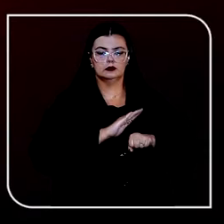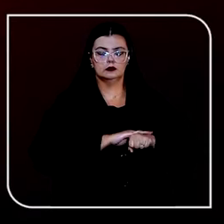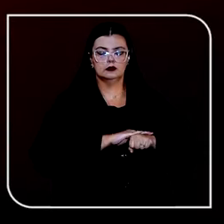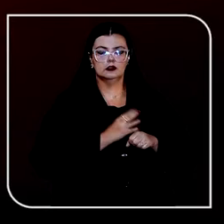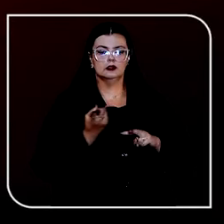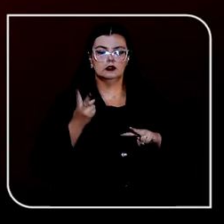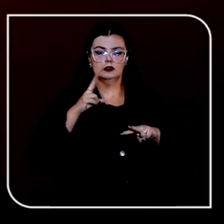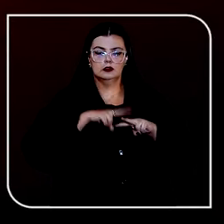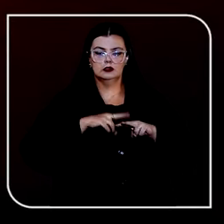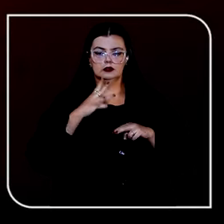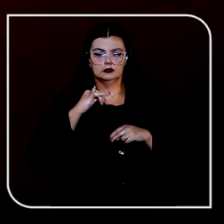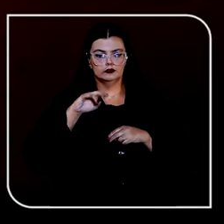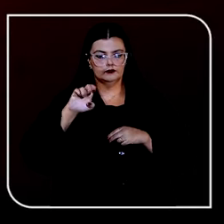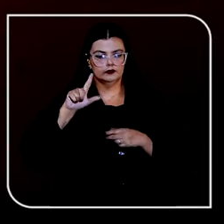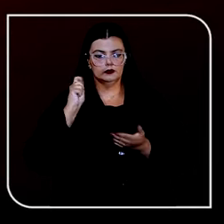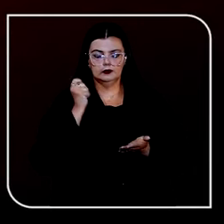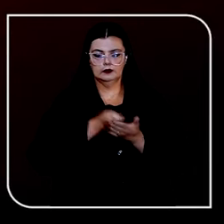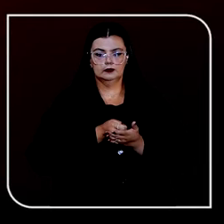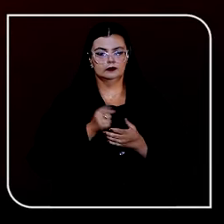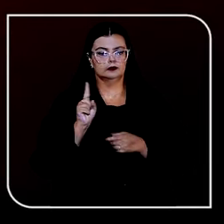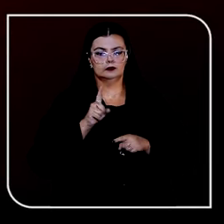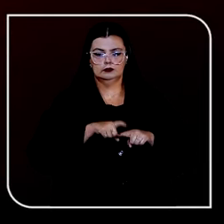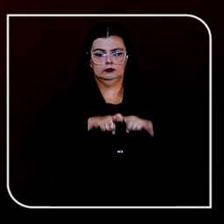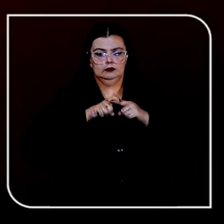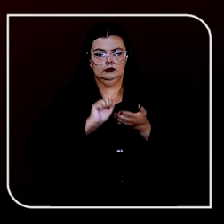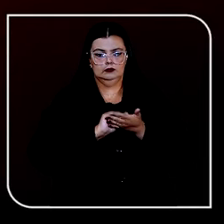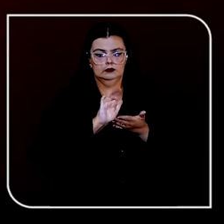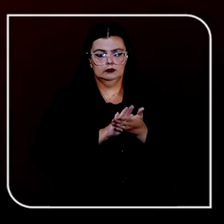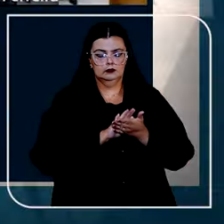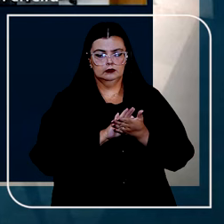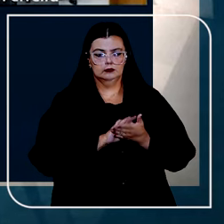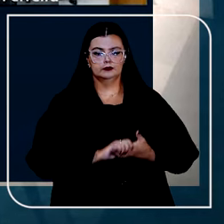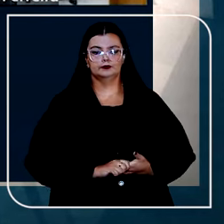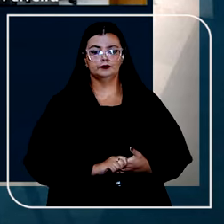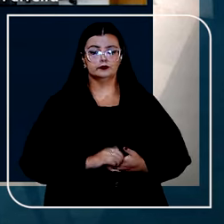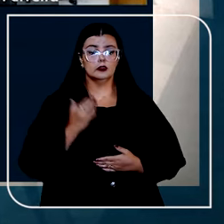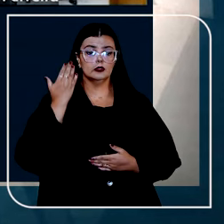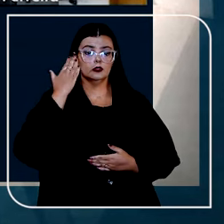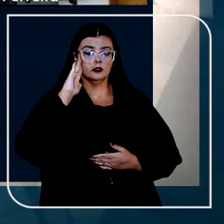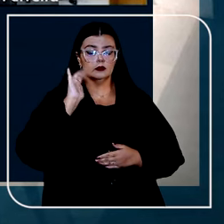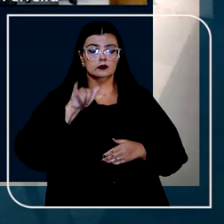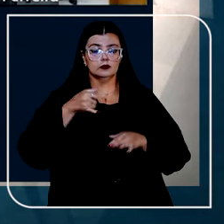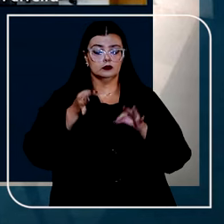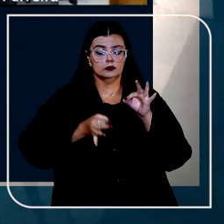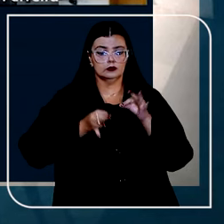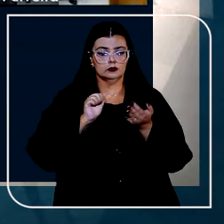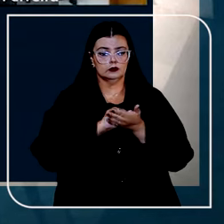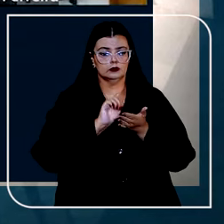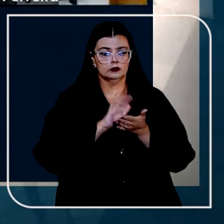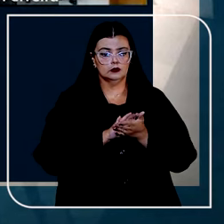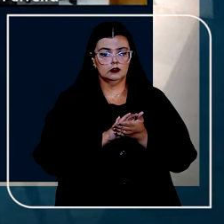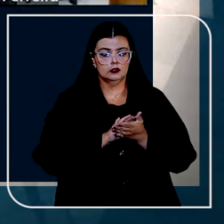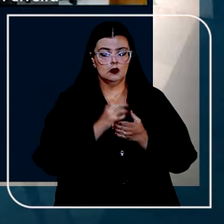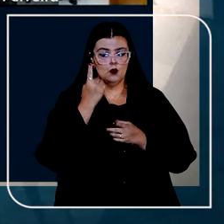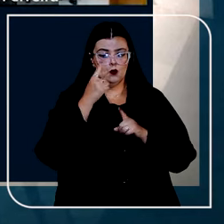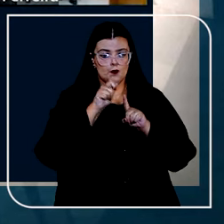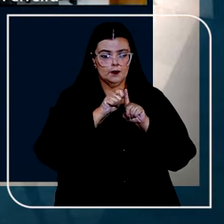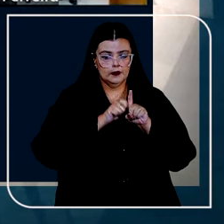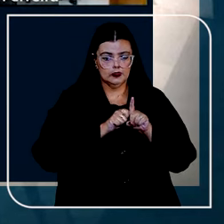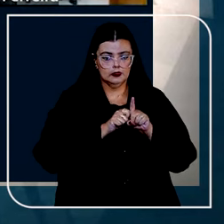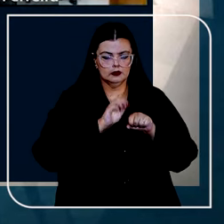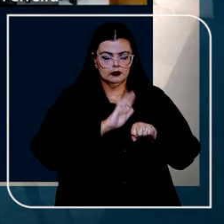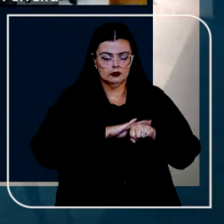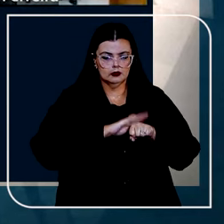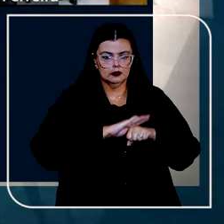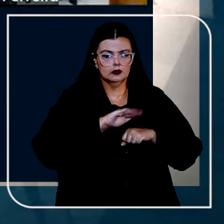o tempo de prisão Civil decorrente do não pagamento da dívida alimentícia com esse entendimento a turma julgadora fixou no mínimo legal de um